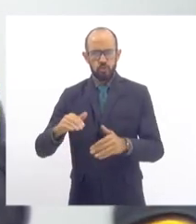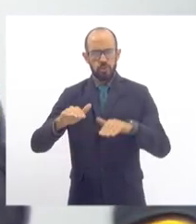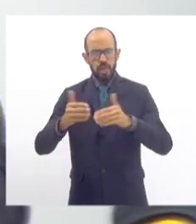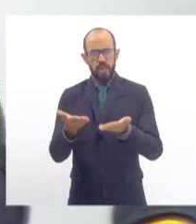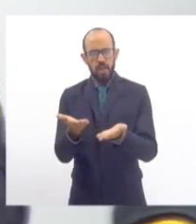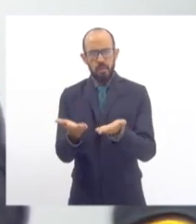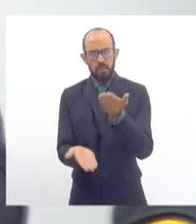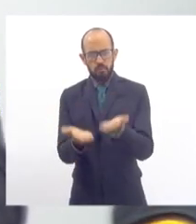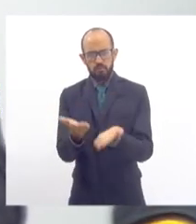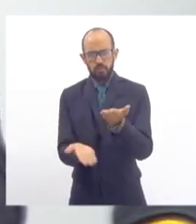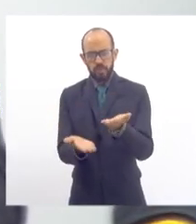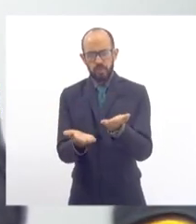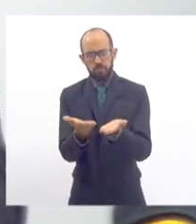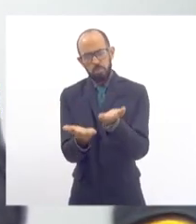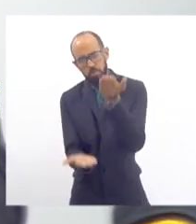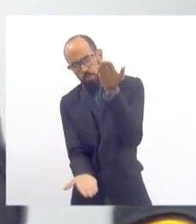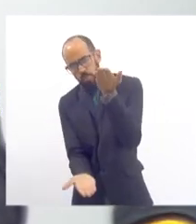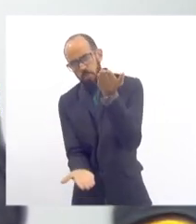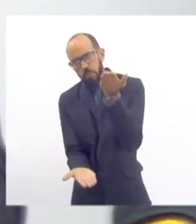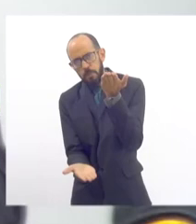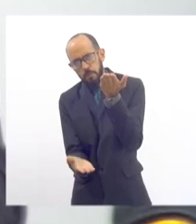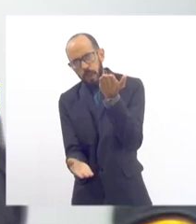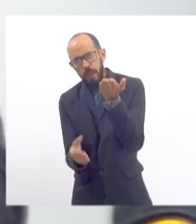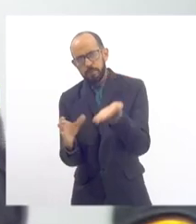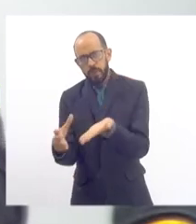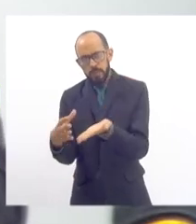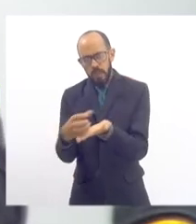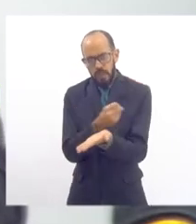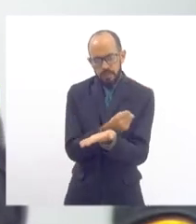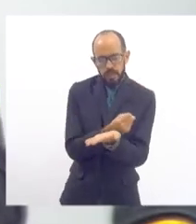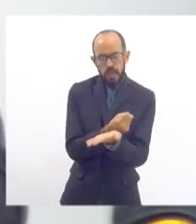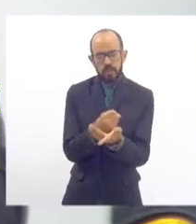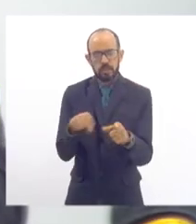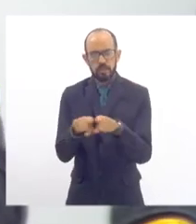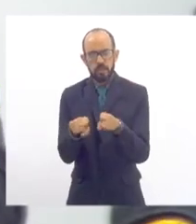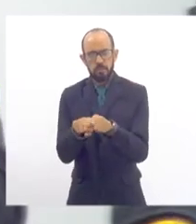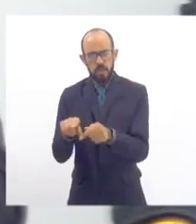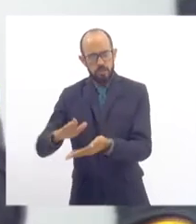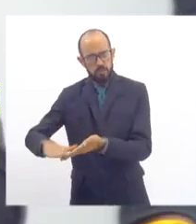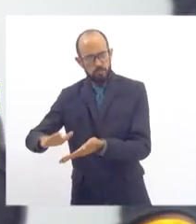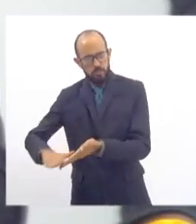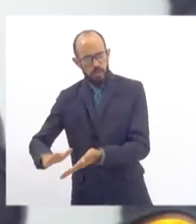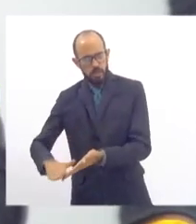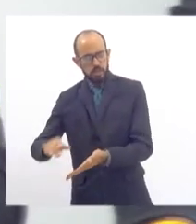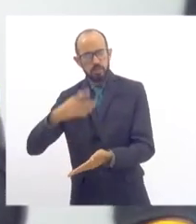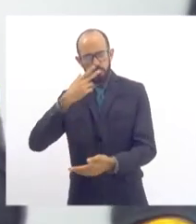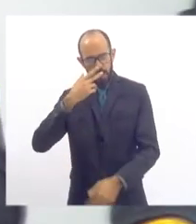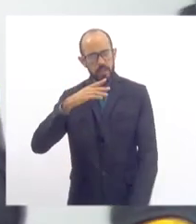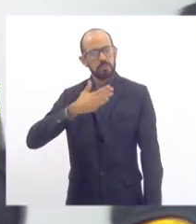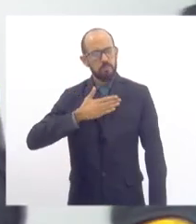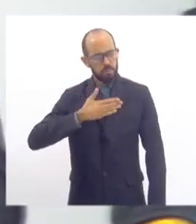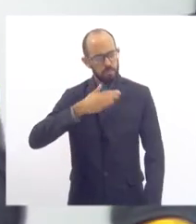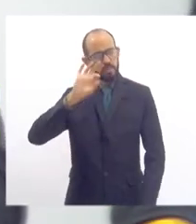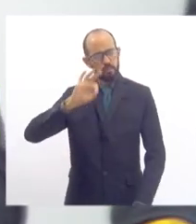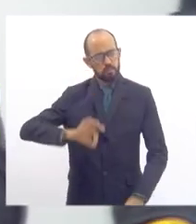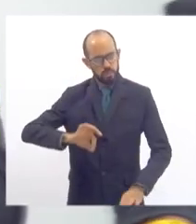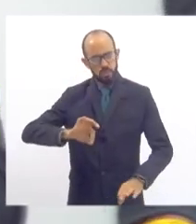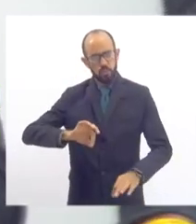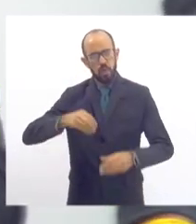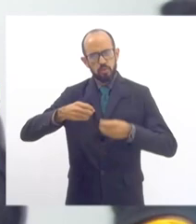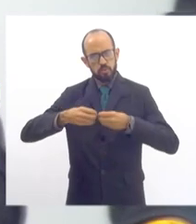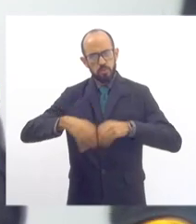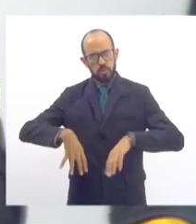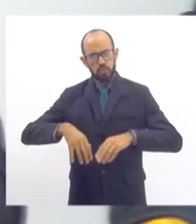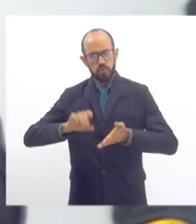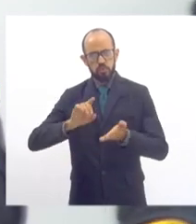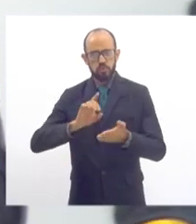Doutor Luiz Antônio. Sim. Sobre a desvinculação das receitas, que também, perfeito, me parece que representa um percentual muito alto, né, de perda orçamentária